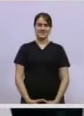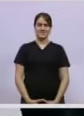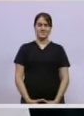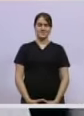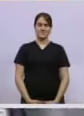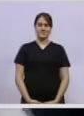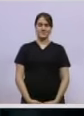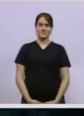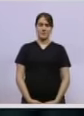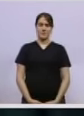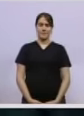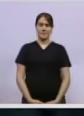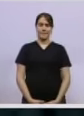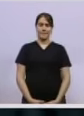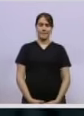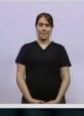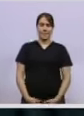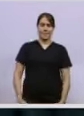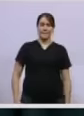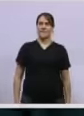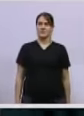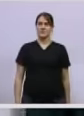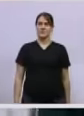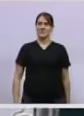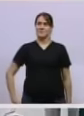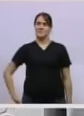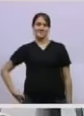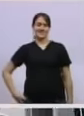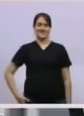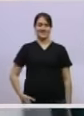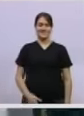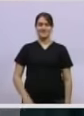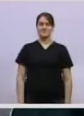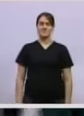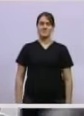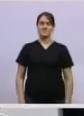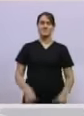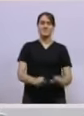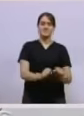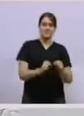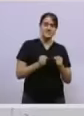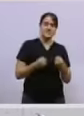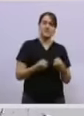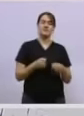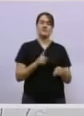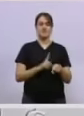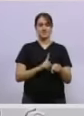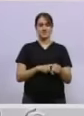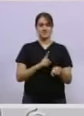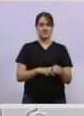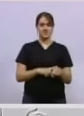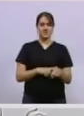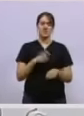futuro. É a leitura que você fez. O sacrifício daquele momento, 5, 10 minutinhos